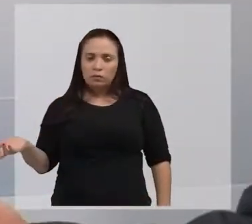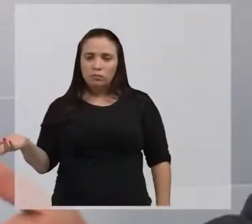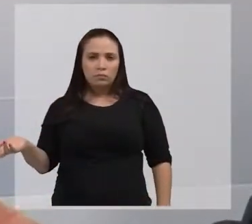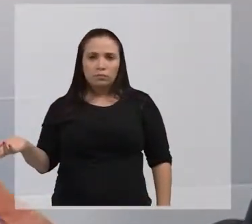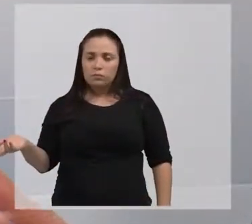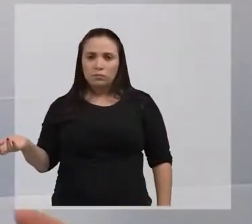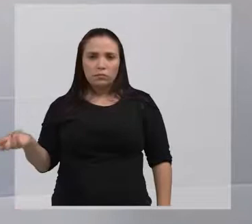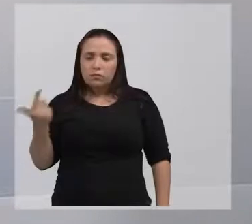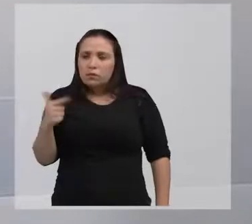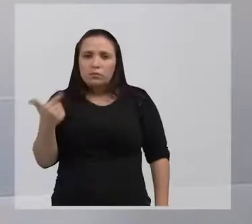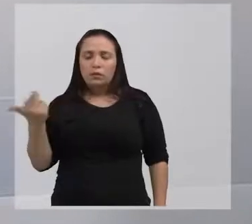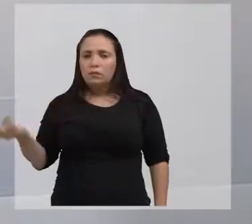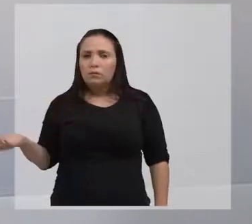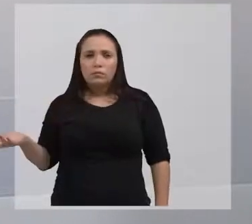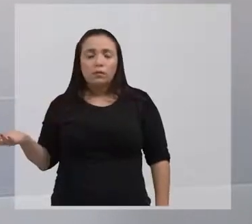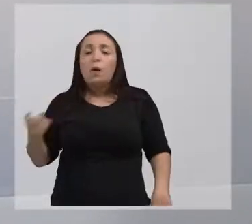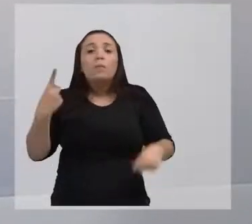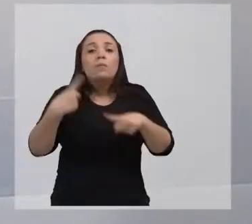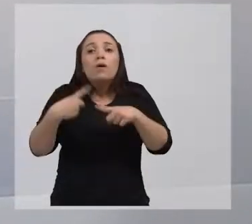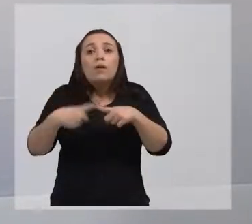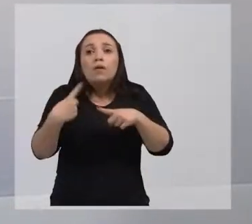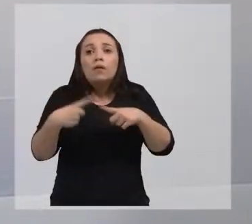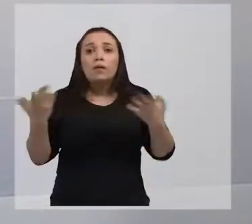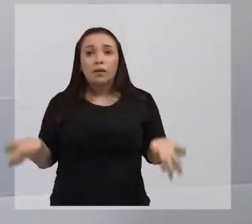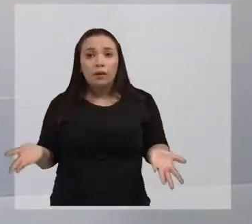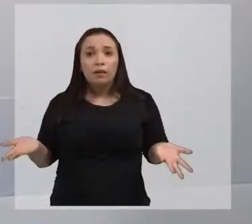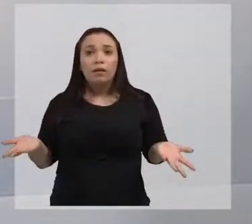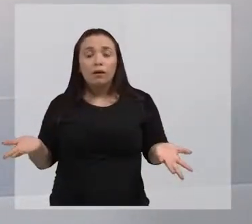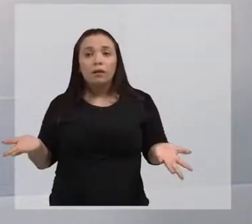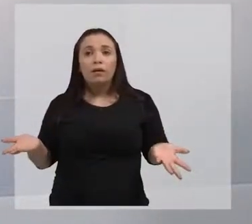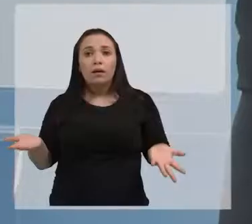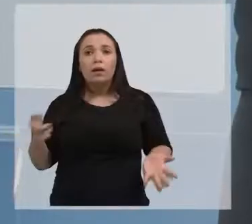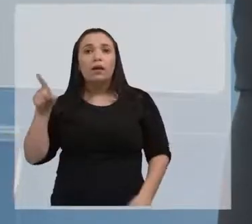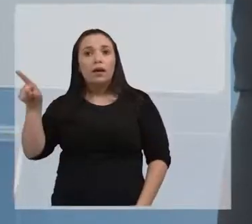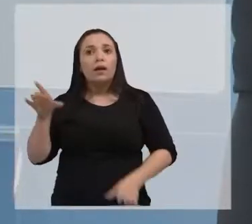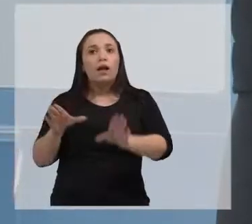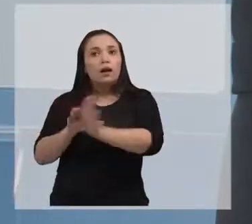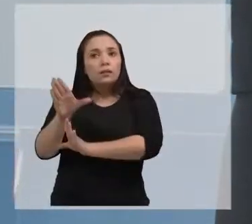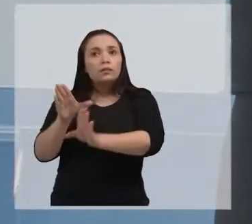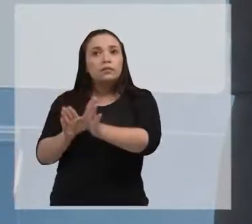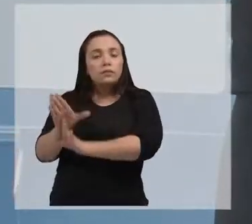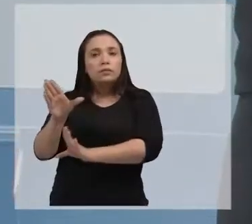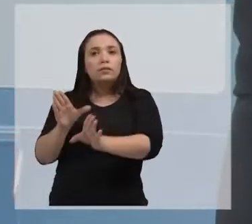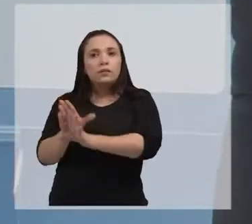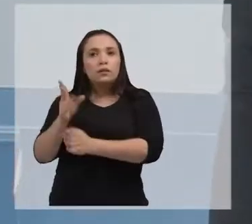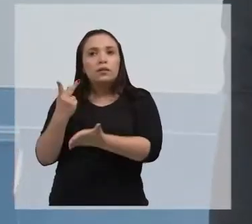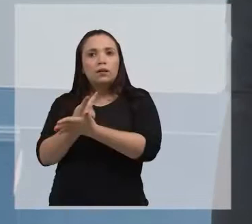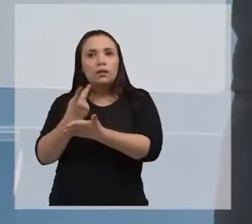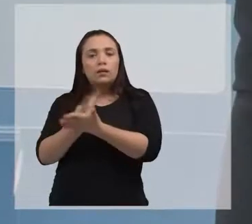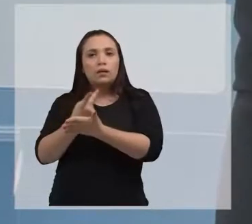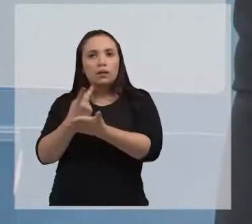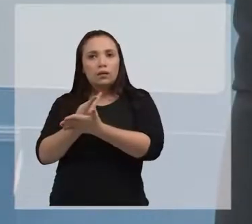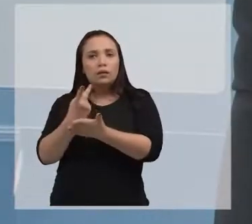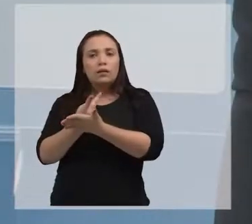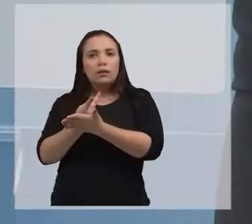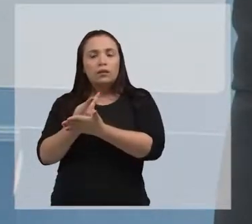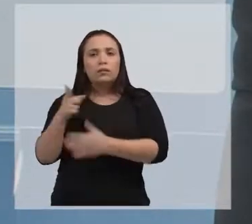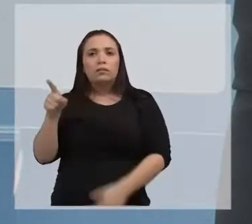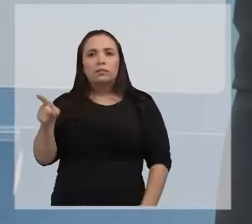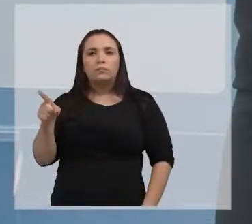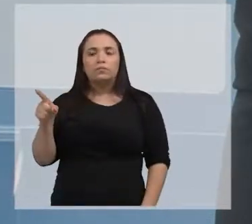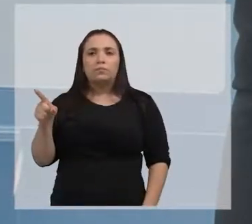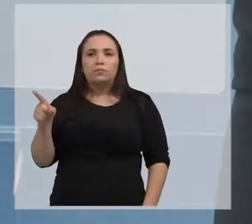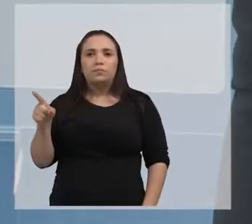A história dele do blogueiro. Quer Porque dizer, erro também da assessoria, né? E todo mundo sabe quem é.